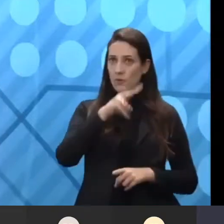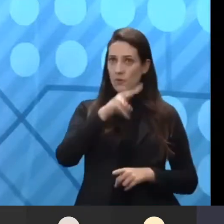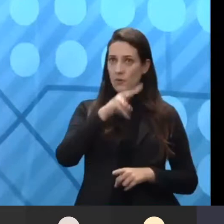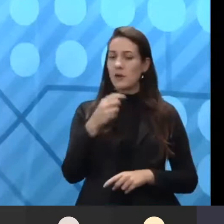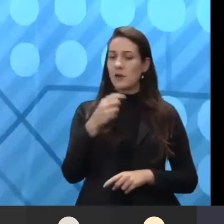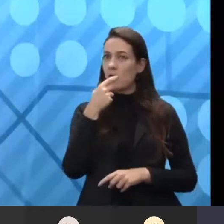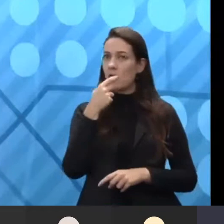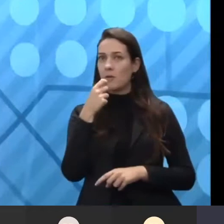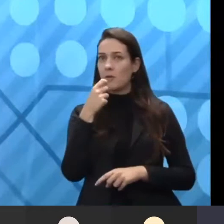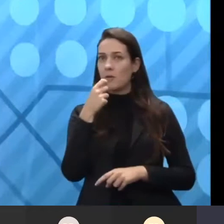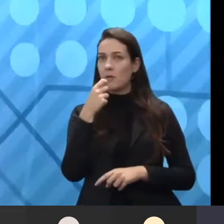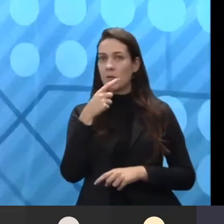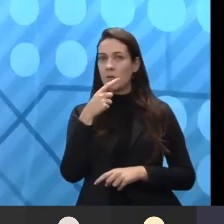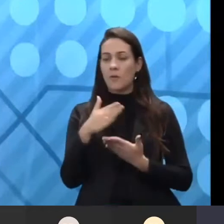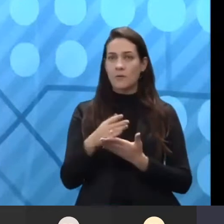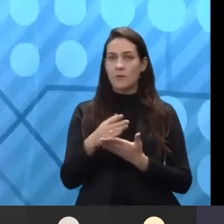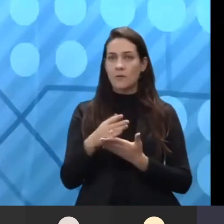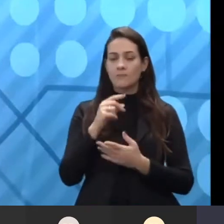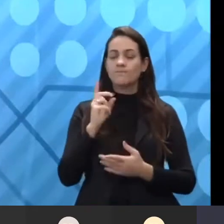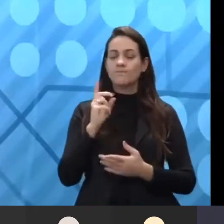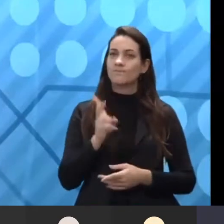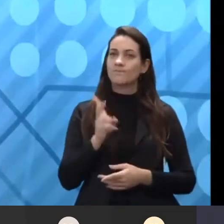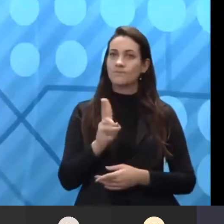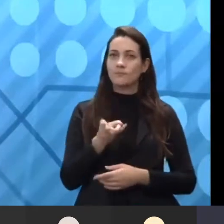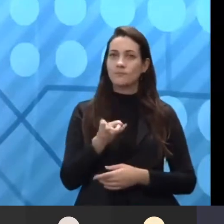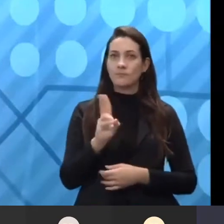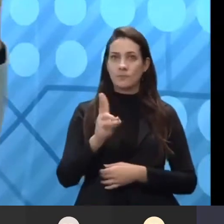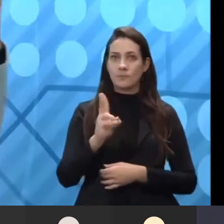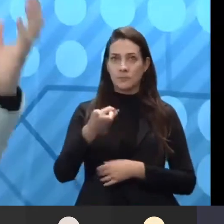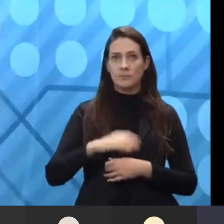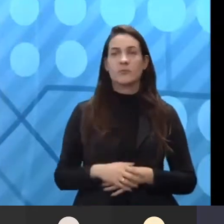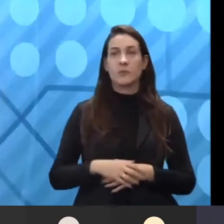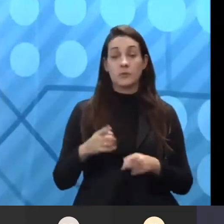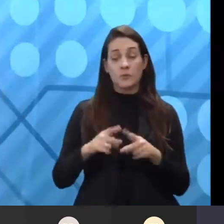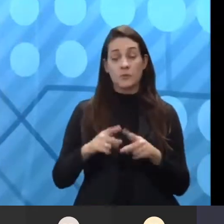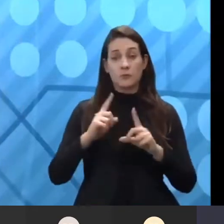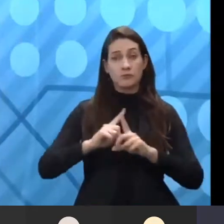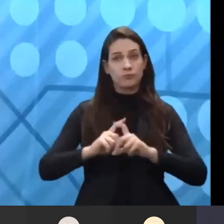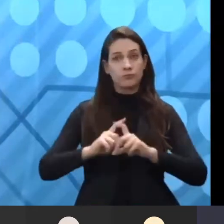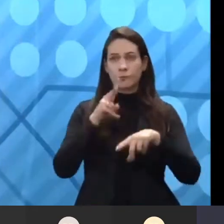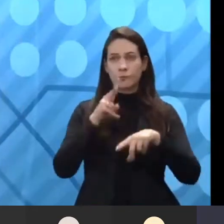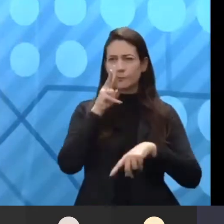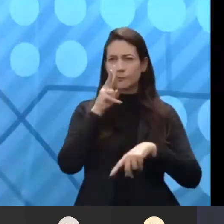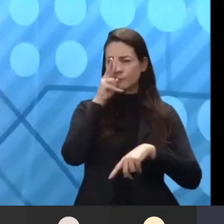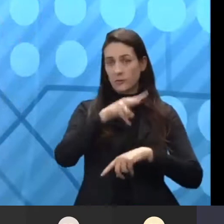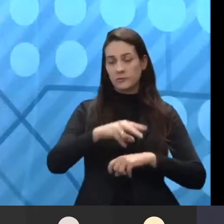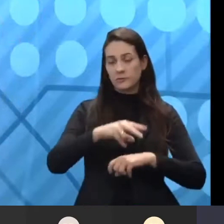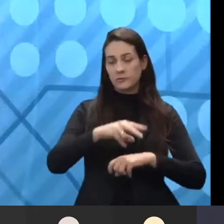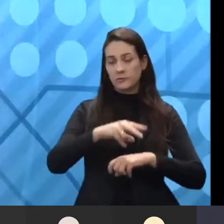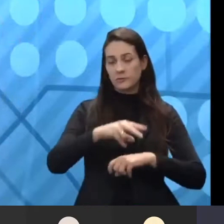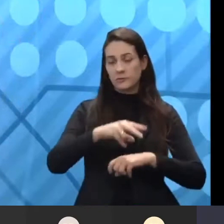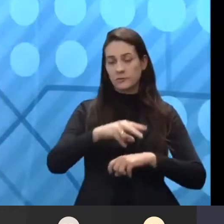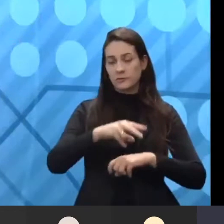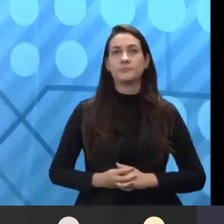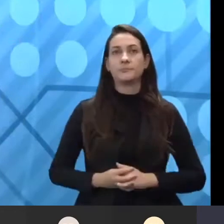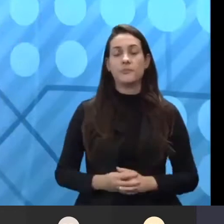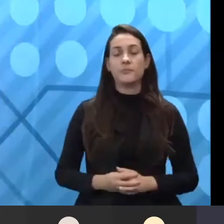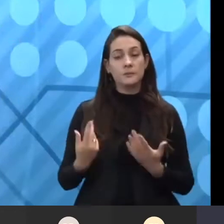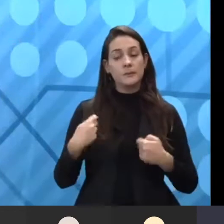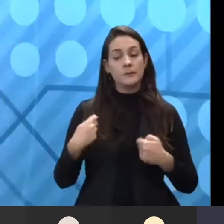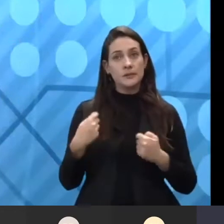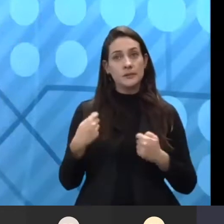Nós temos aí vários tipos de bactérias que apresentam uma ampla resistência a diversificados antibióticos. E então